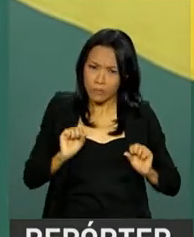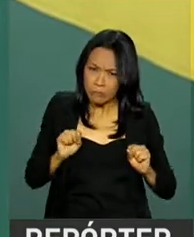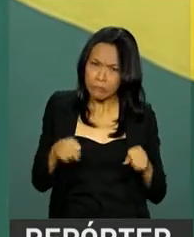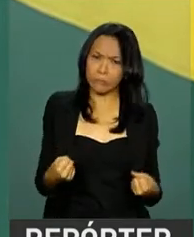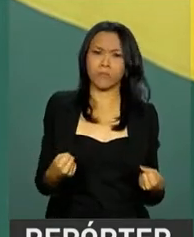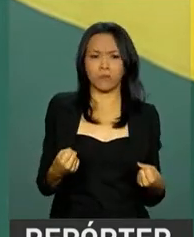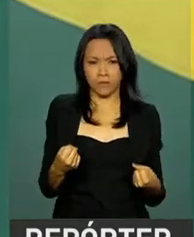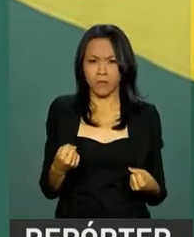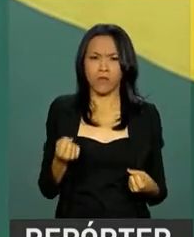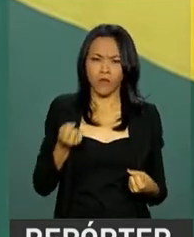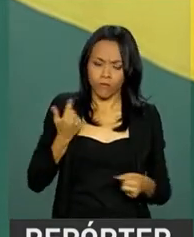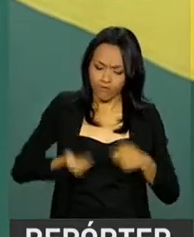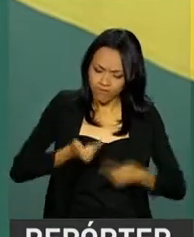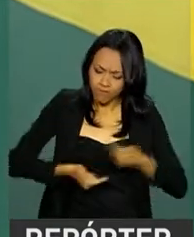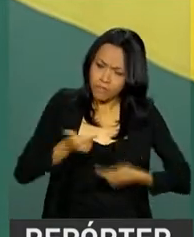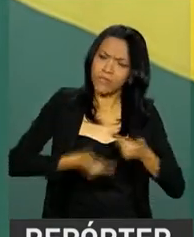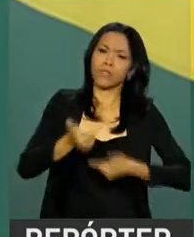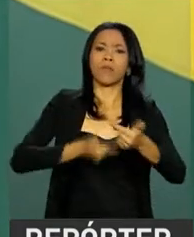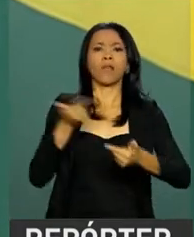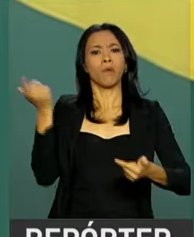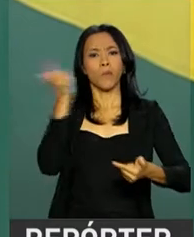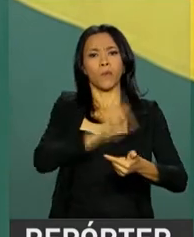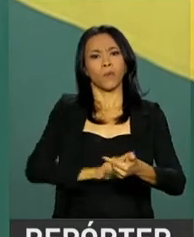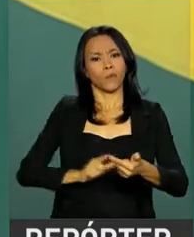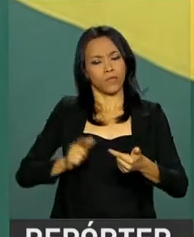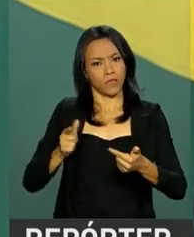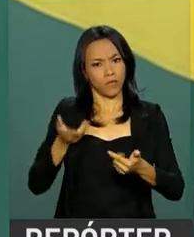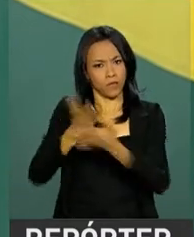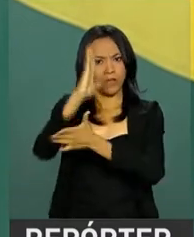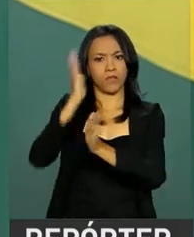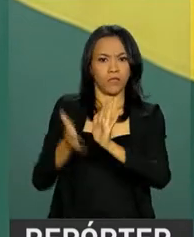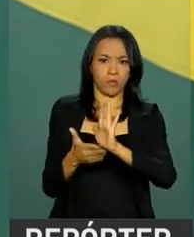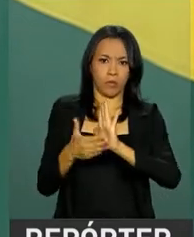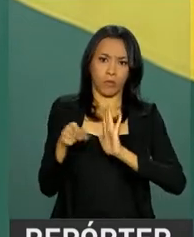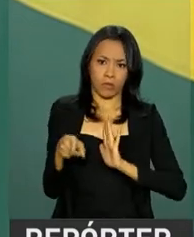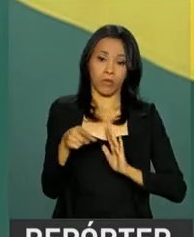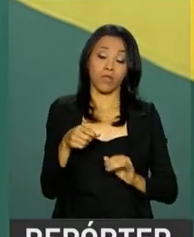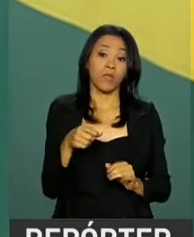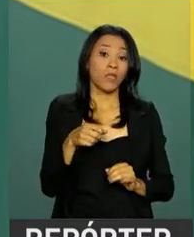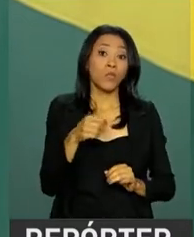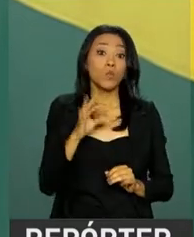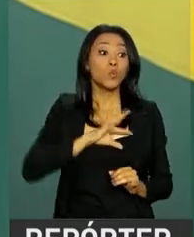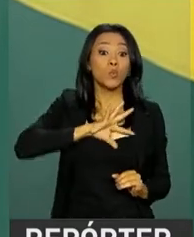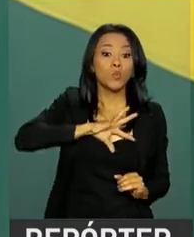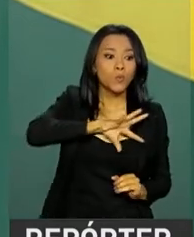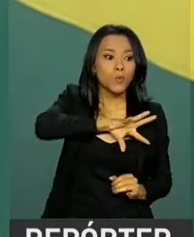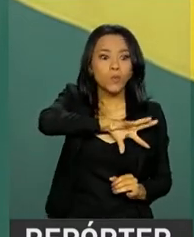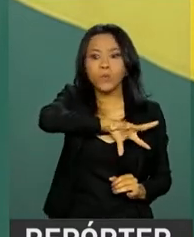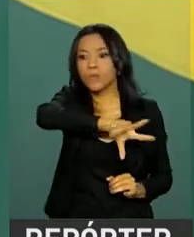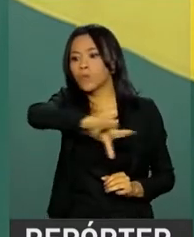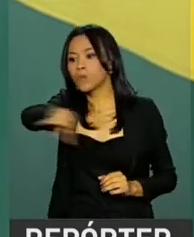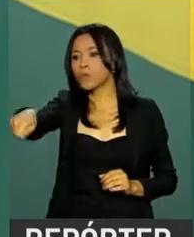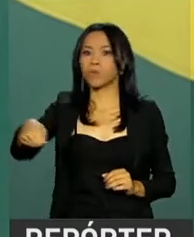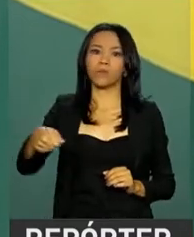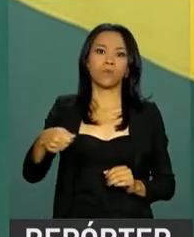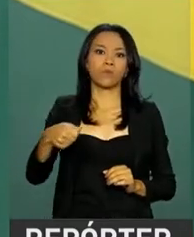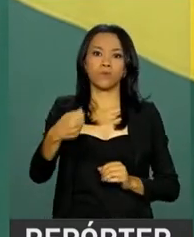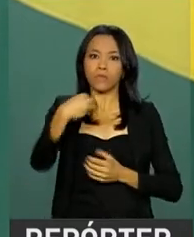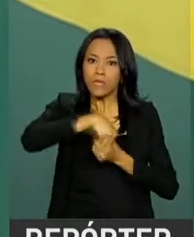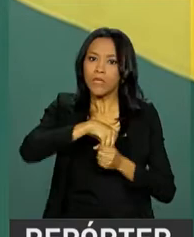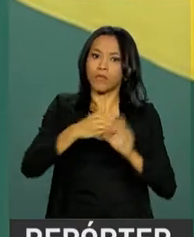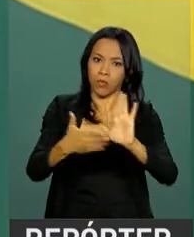trabalhar muito por ela embora digamos que você não consiga fazer tudo conjunto que a reforma